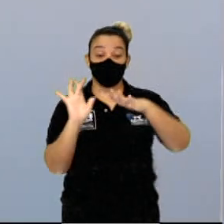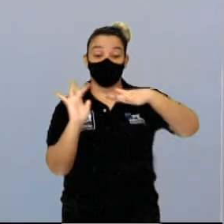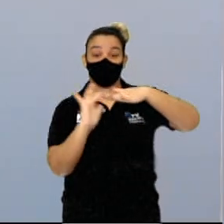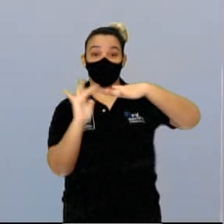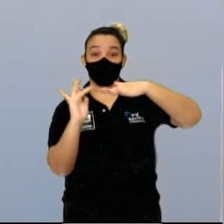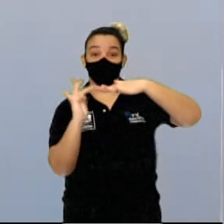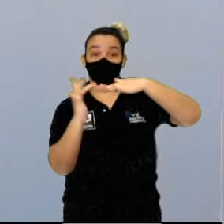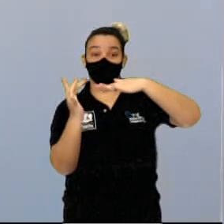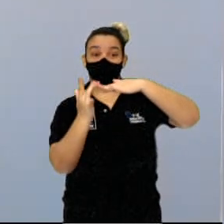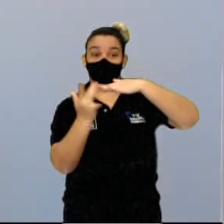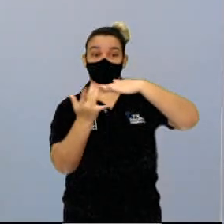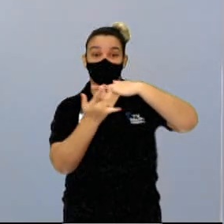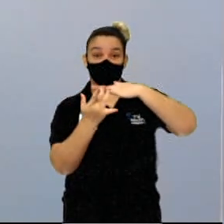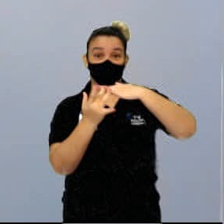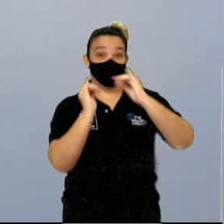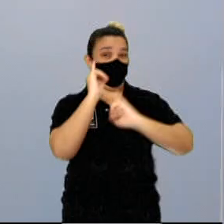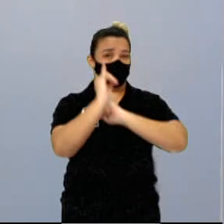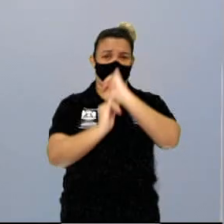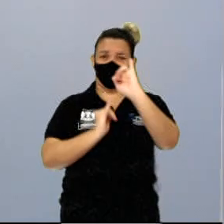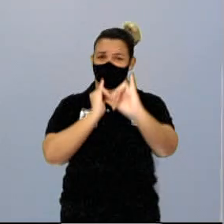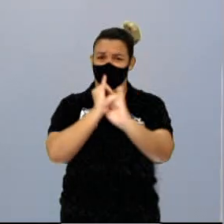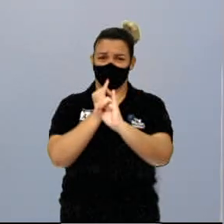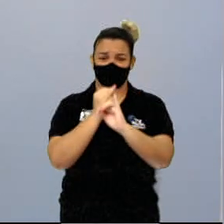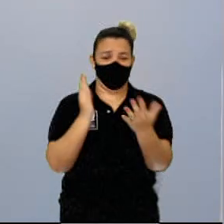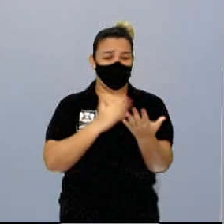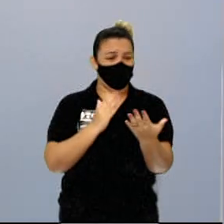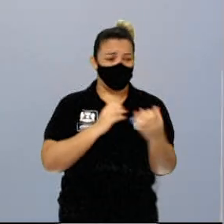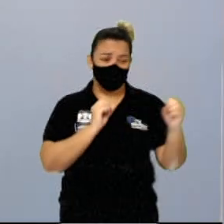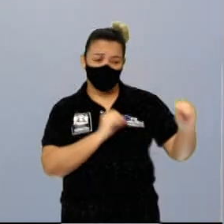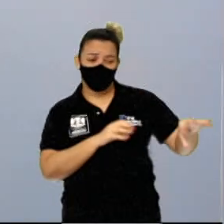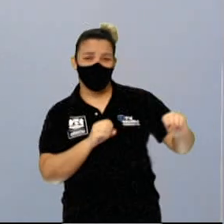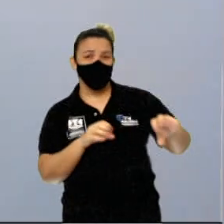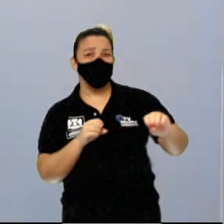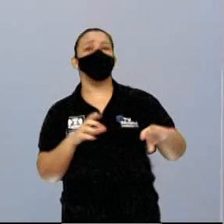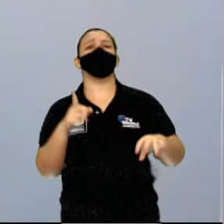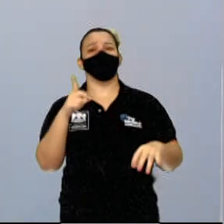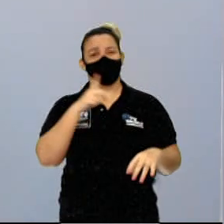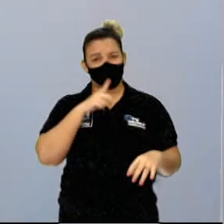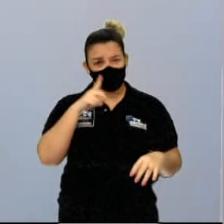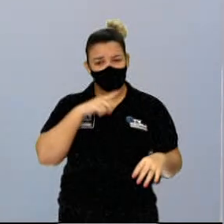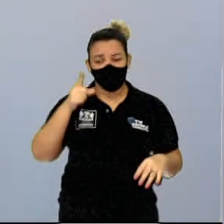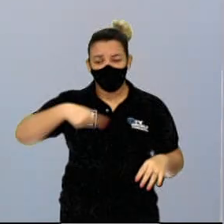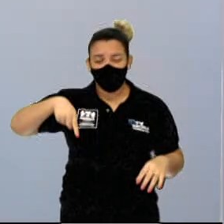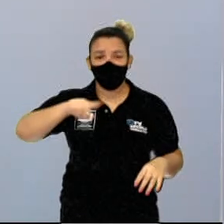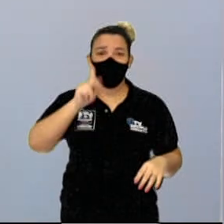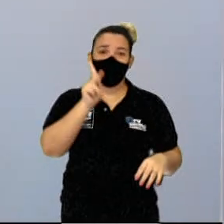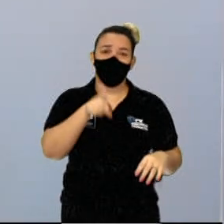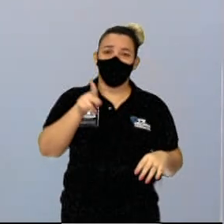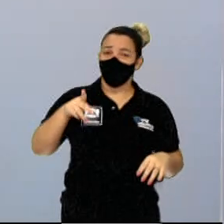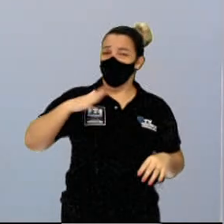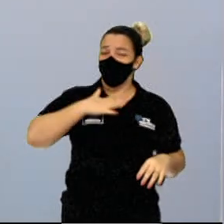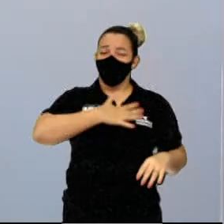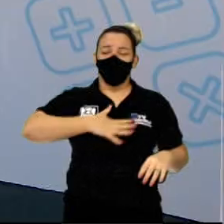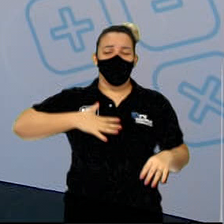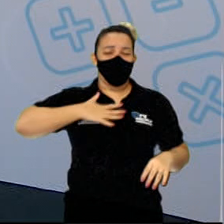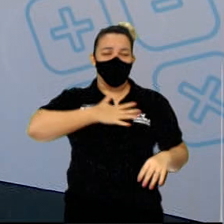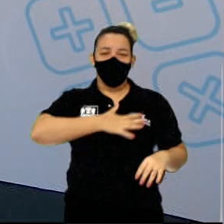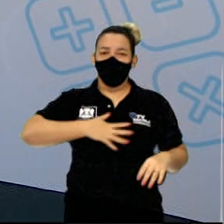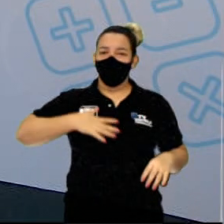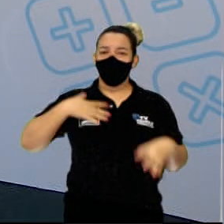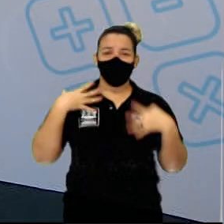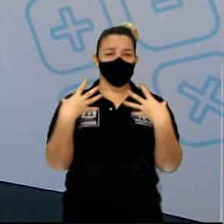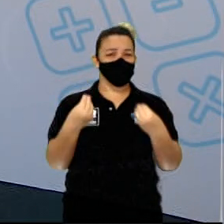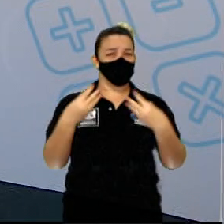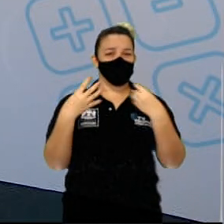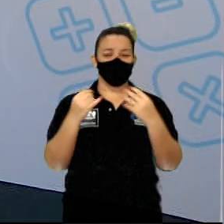sociais, sites diversos e revistas educacionais também, porque nós professores gostamos muito de fazer projetos com essas fábulas e